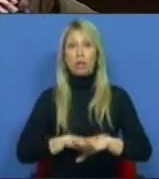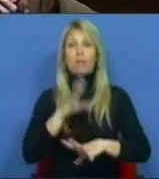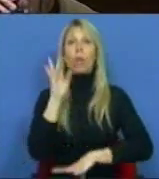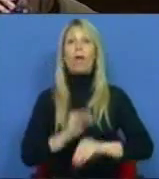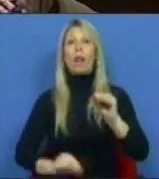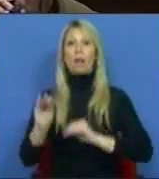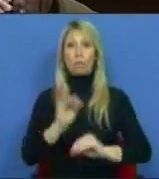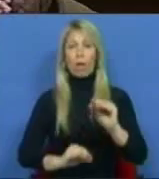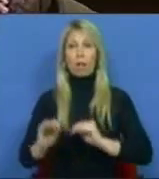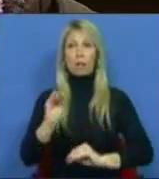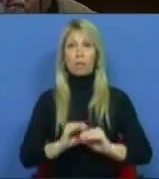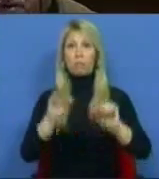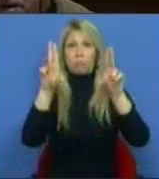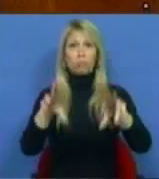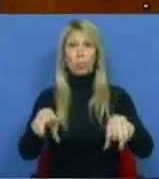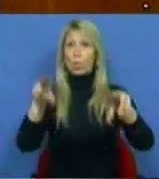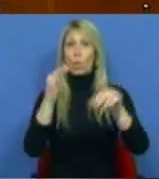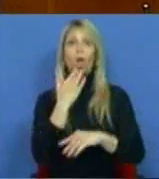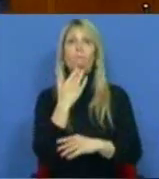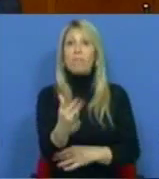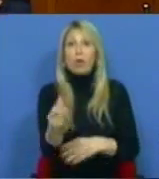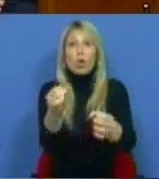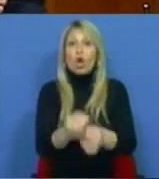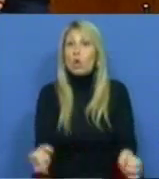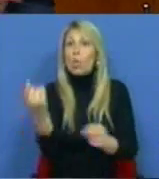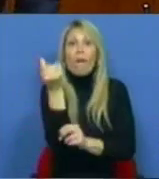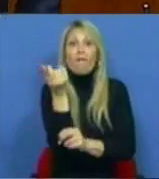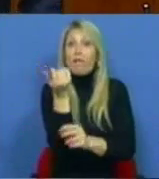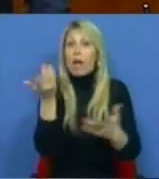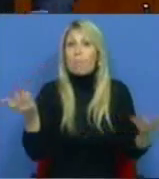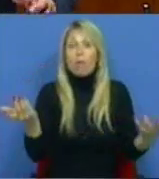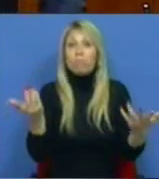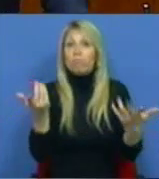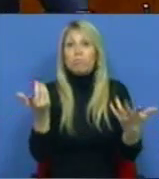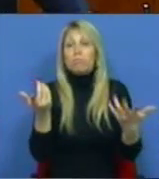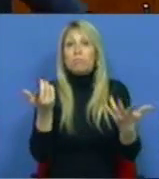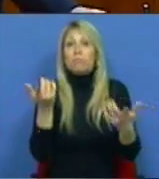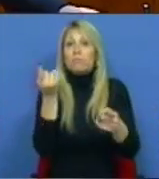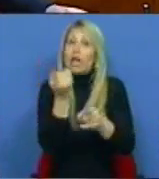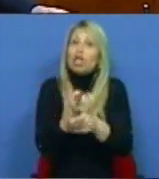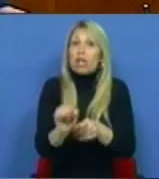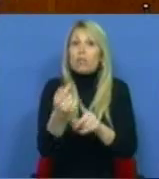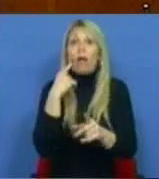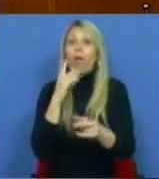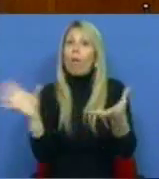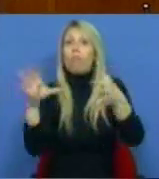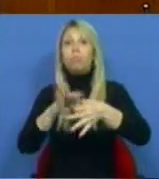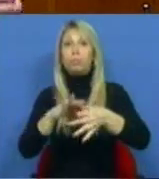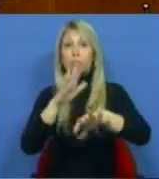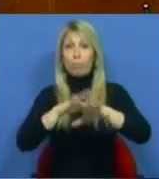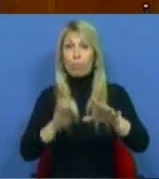Eleitoral nunca pediu nenhuma verba excepcional para este efeito. E, por